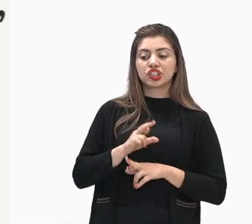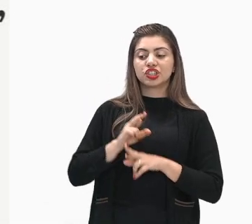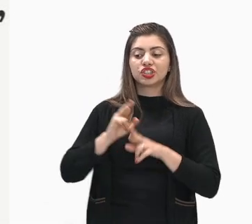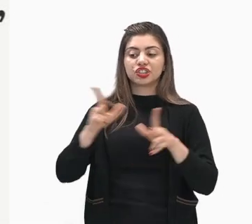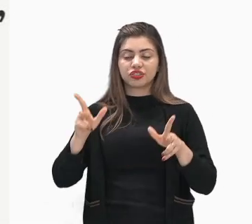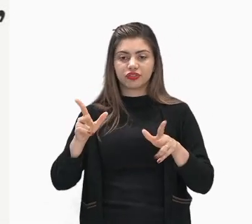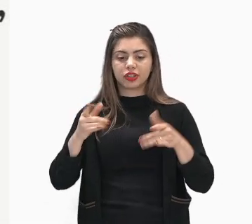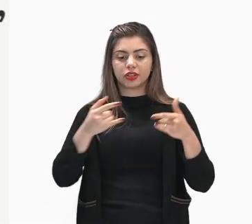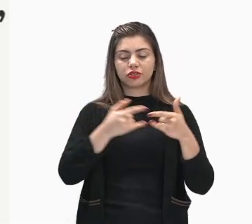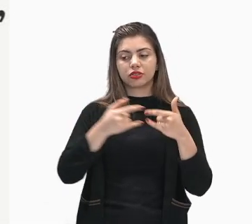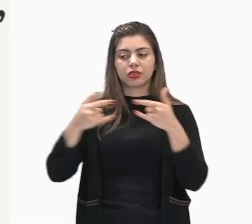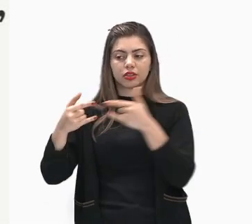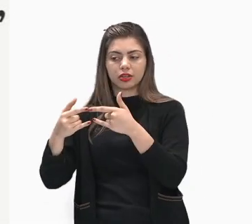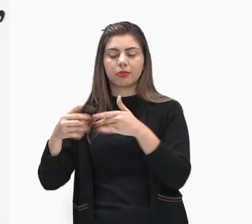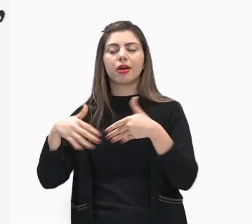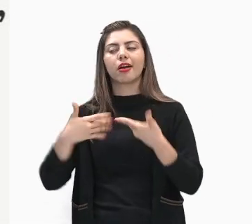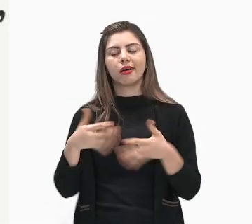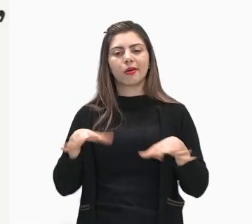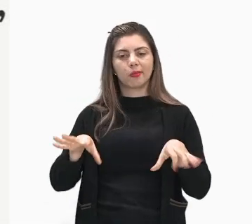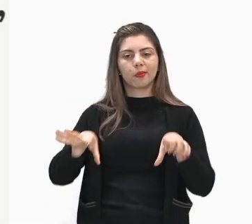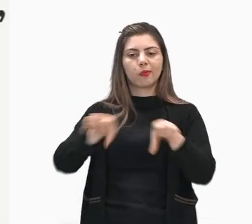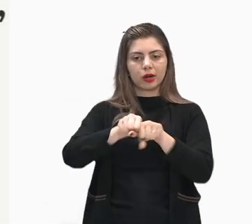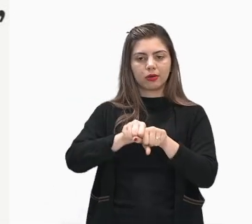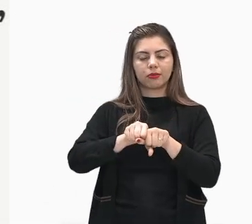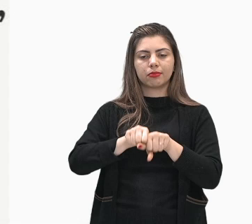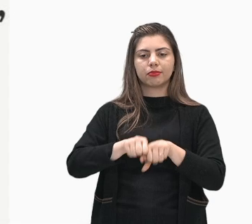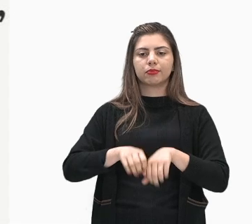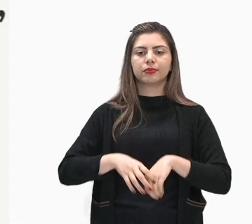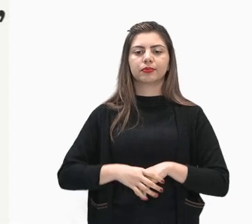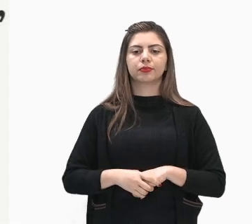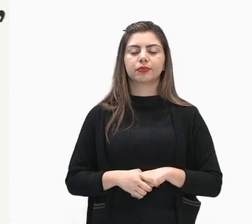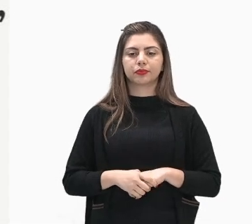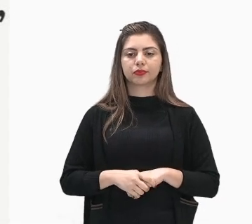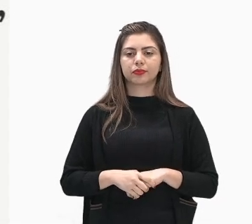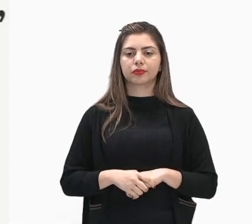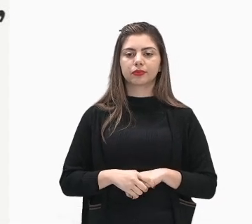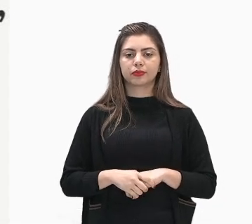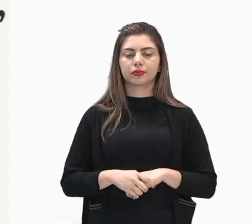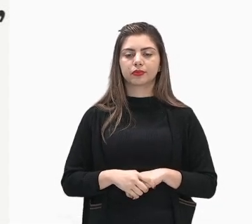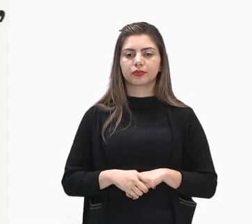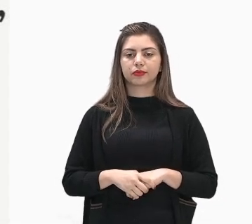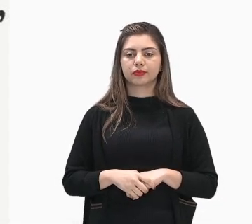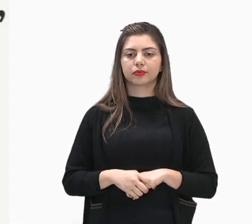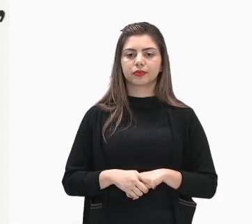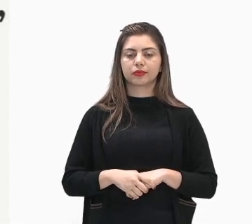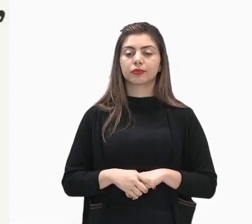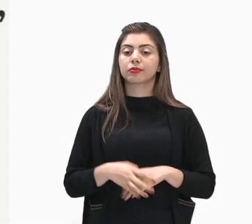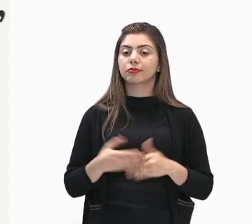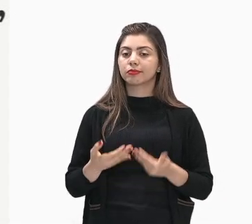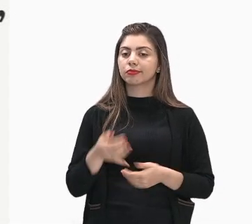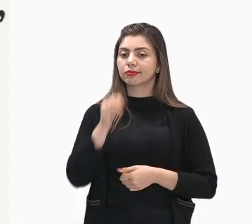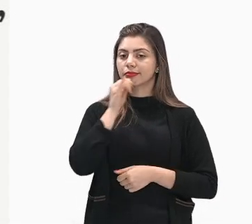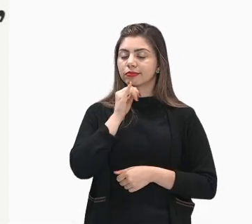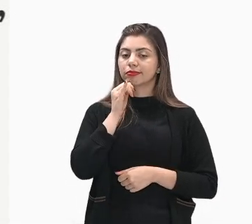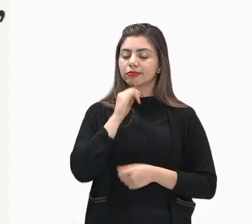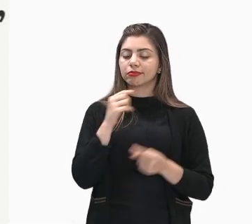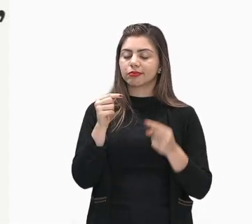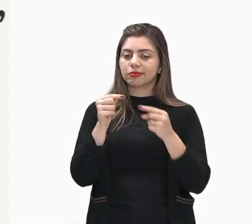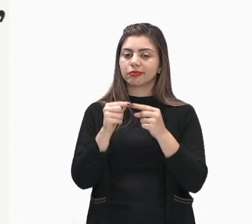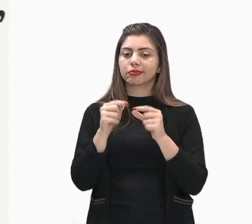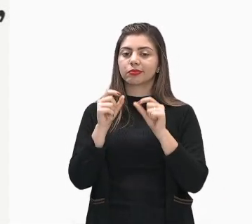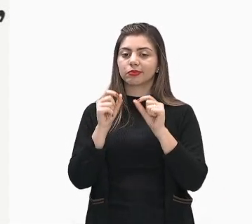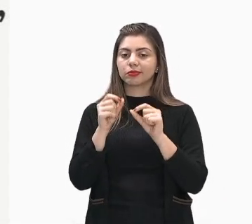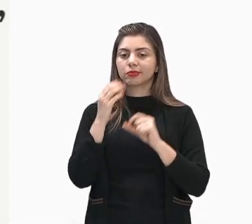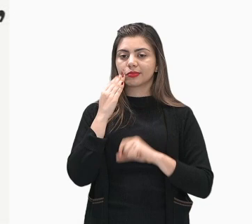atração acontece quando eu aproximo polos opostos de um ímã. Como está aqui, ó,